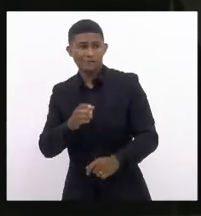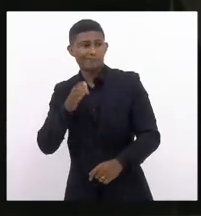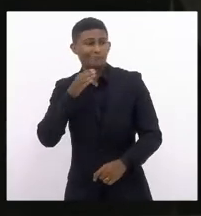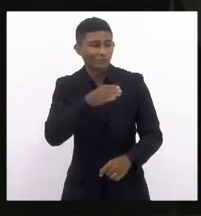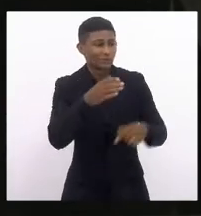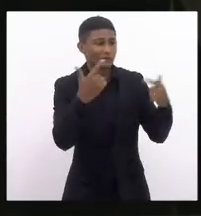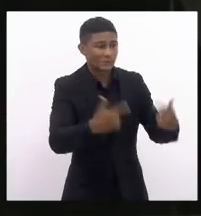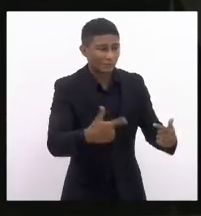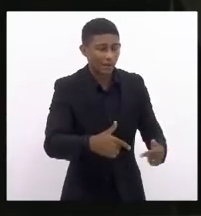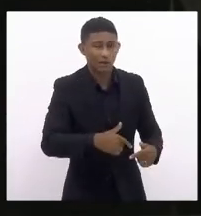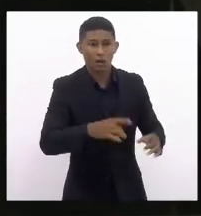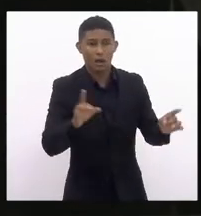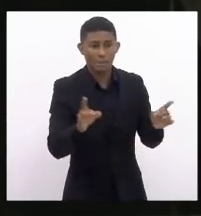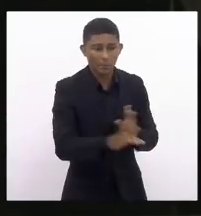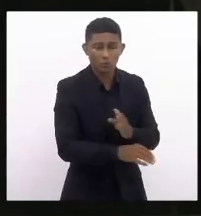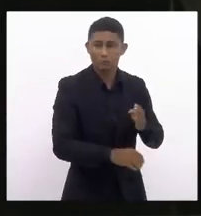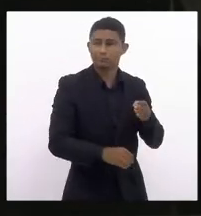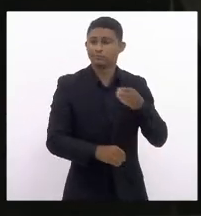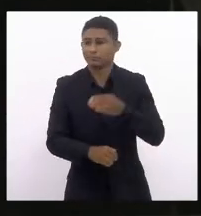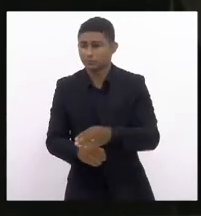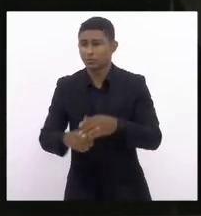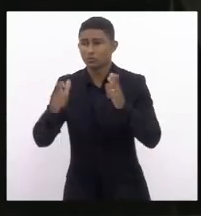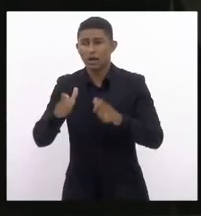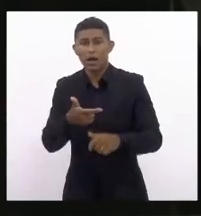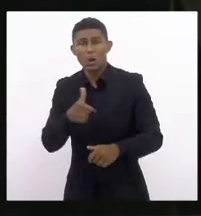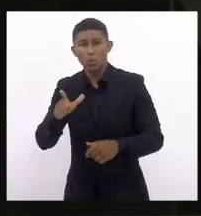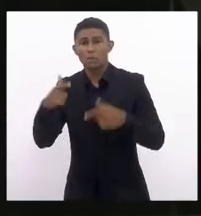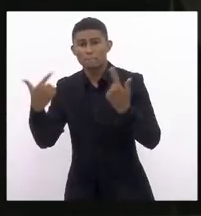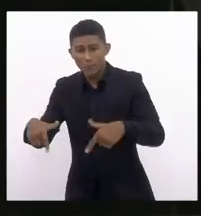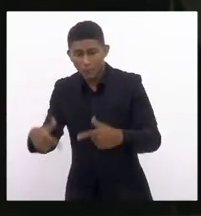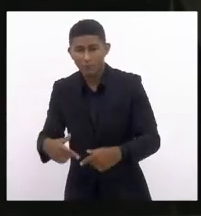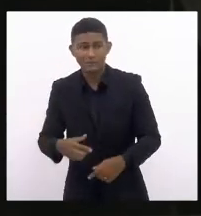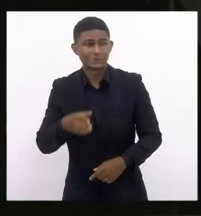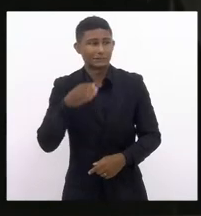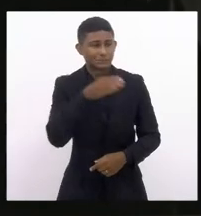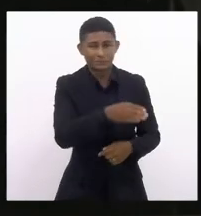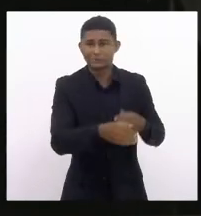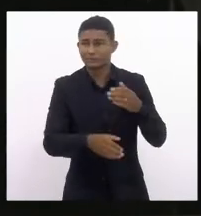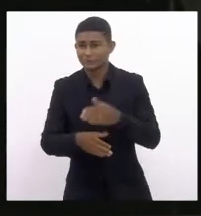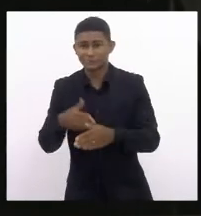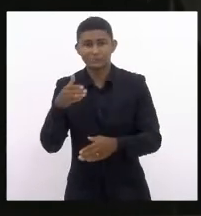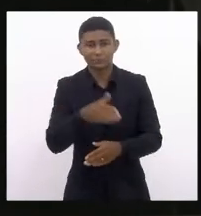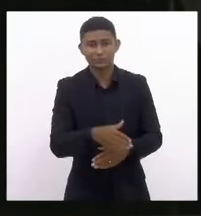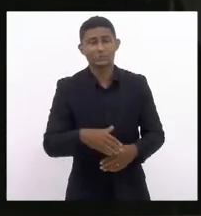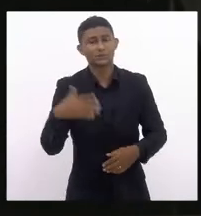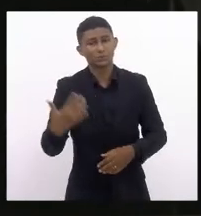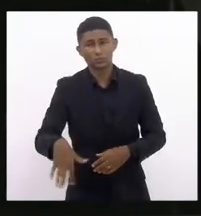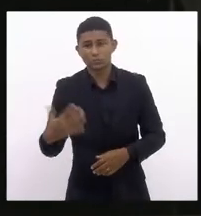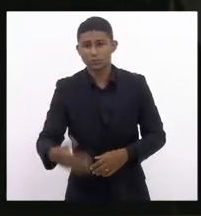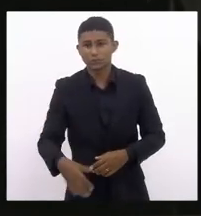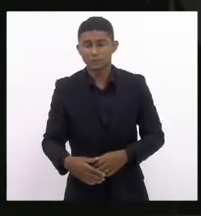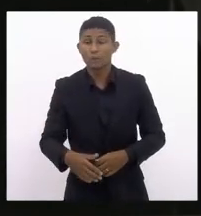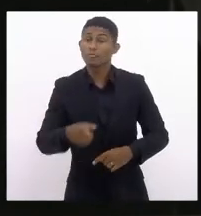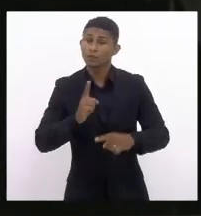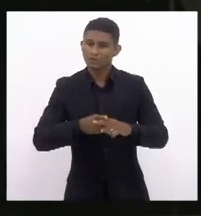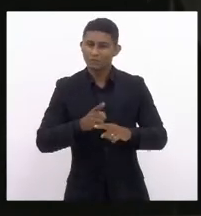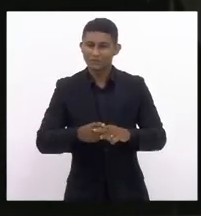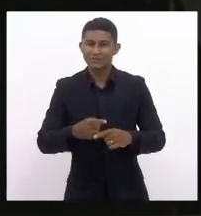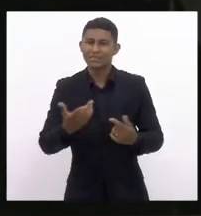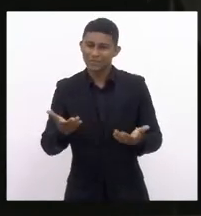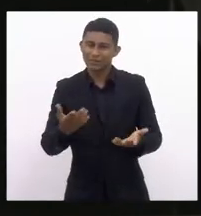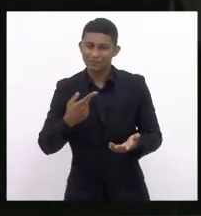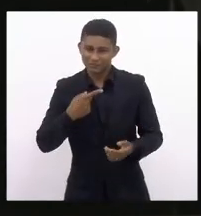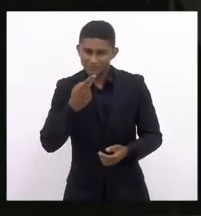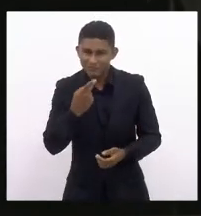número concreto. Porque todas essas redes que eu falei aqui, cada um falava uma coisa. Por